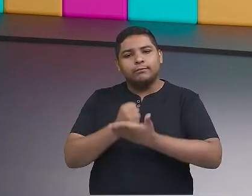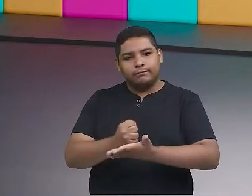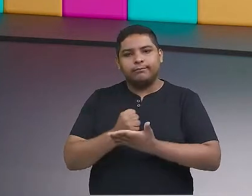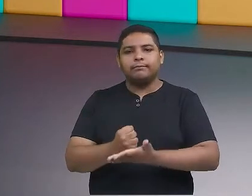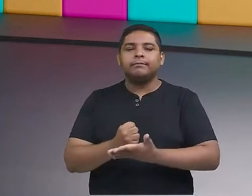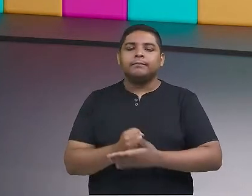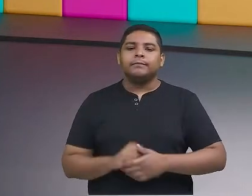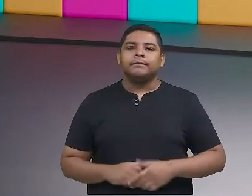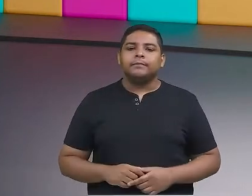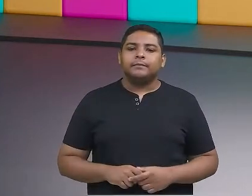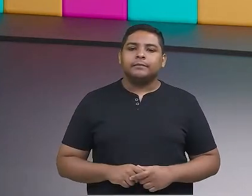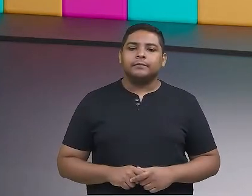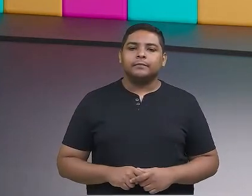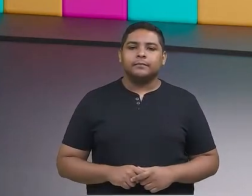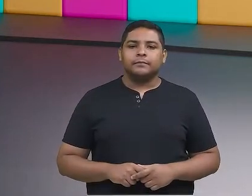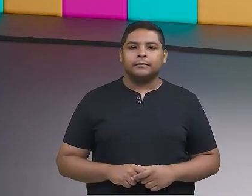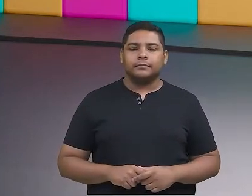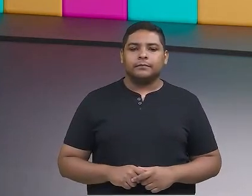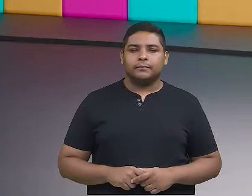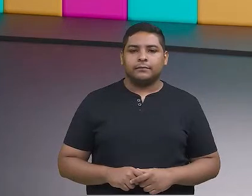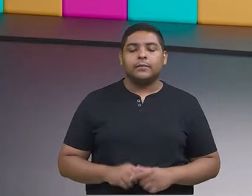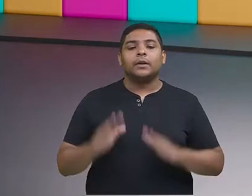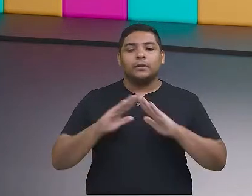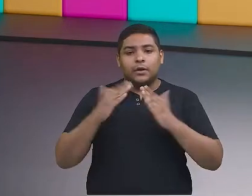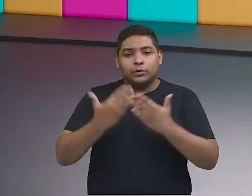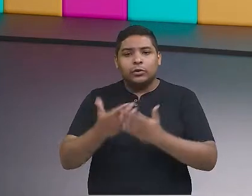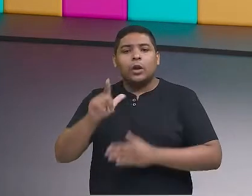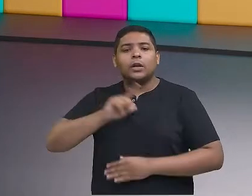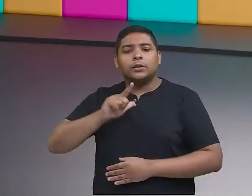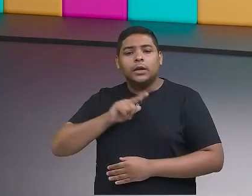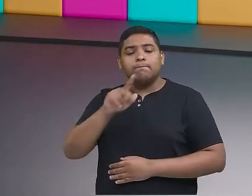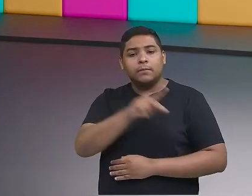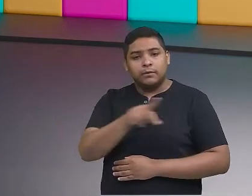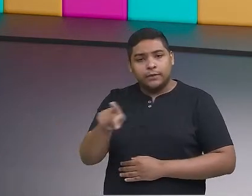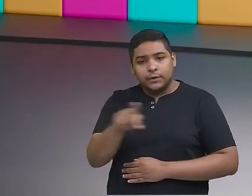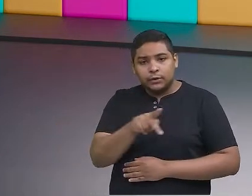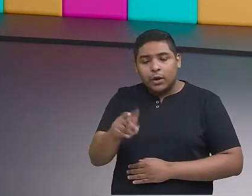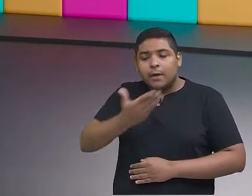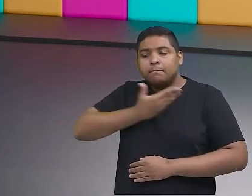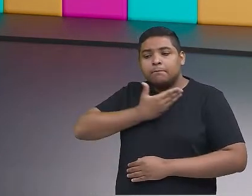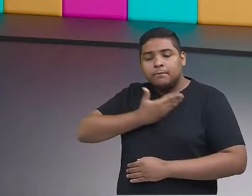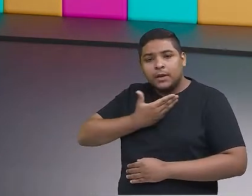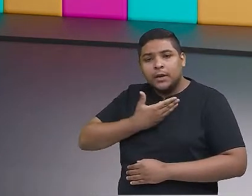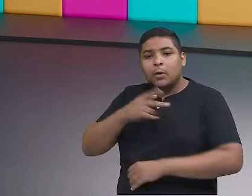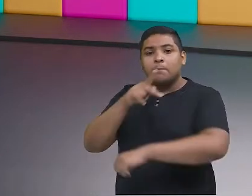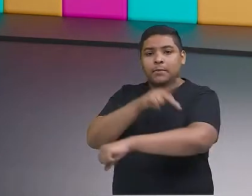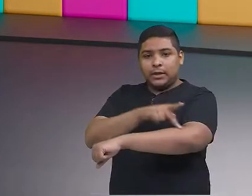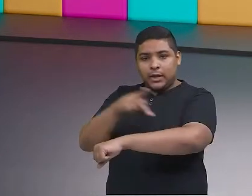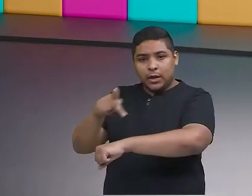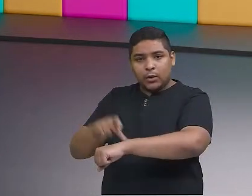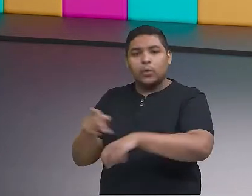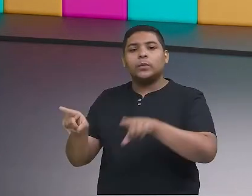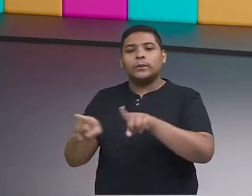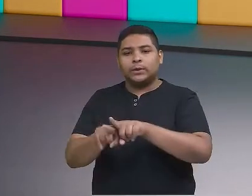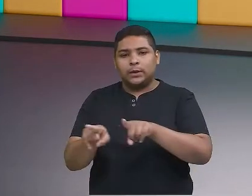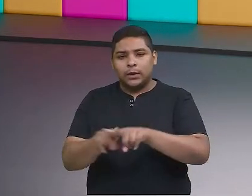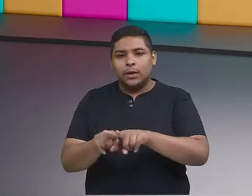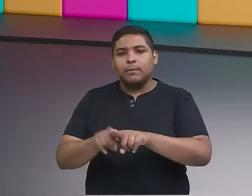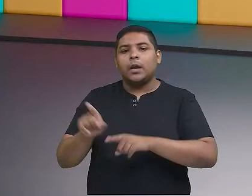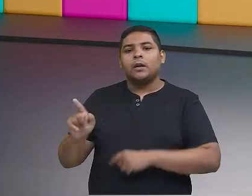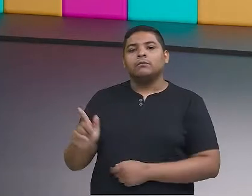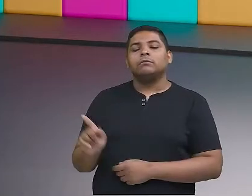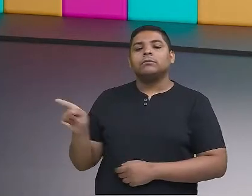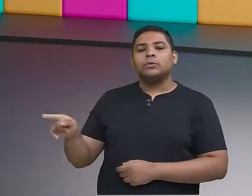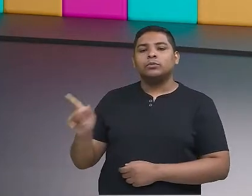bem? Na escola também temos a professora, um coleguinha, o pedagogo da escola e o gestor.